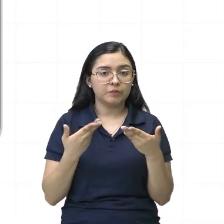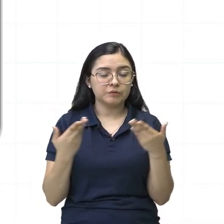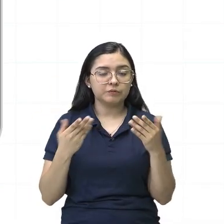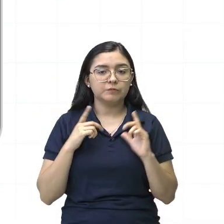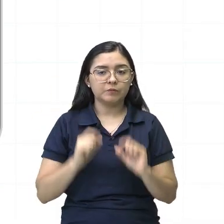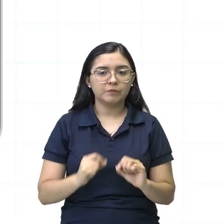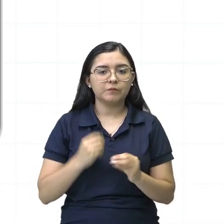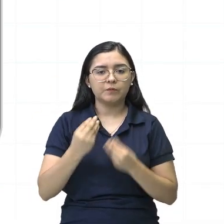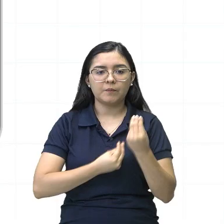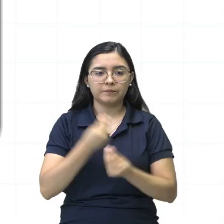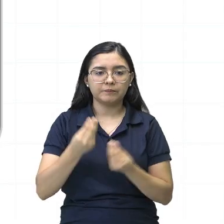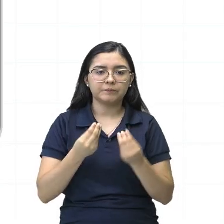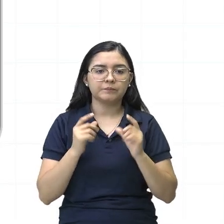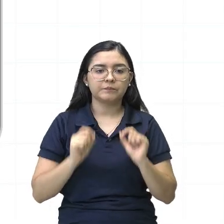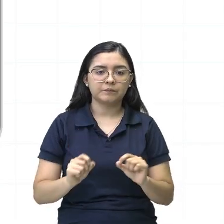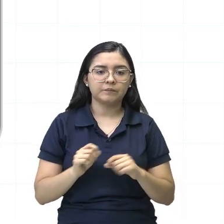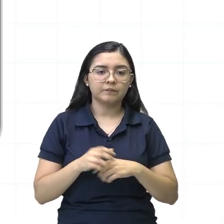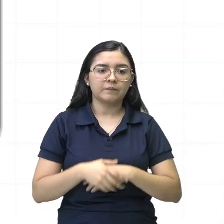através